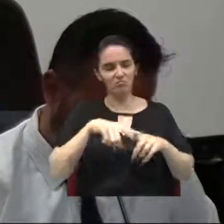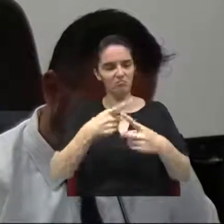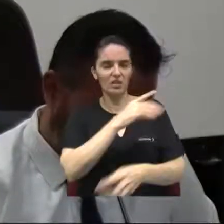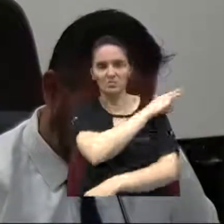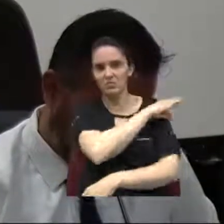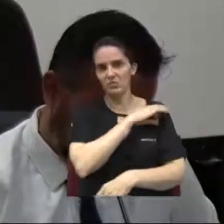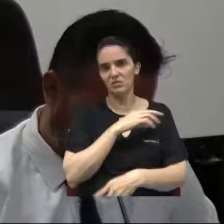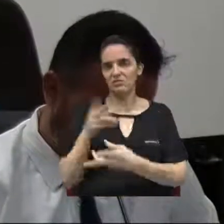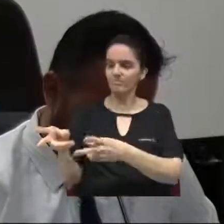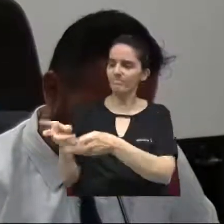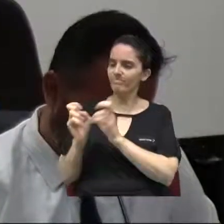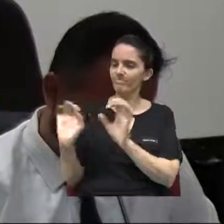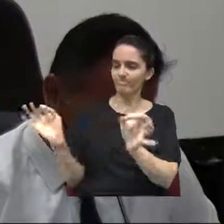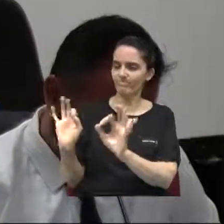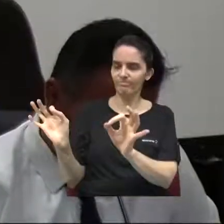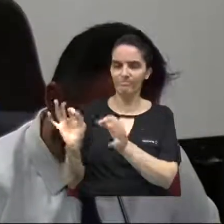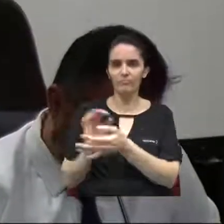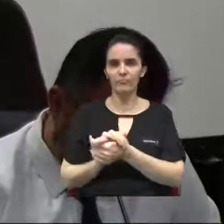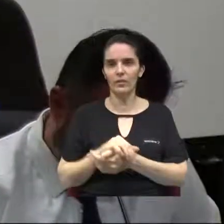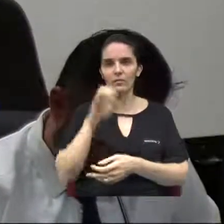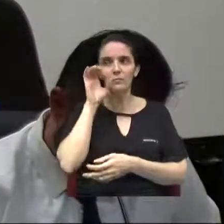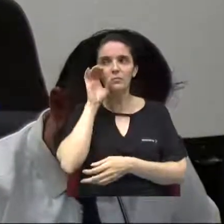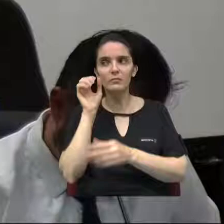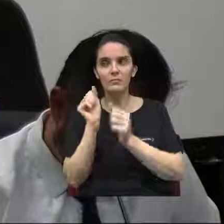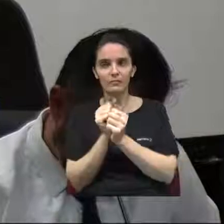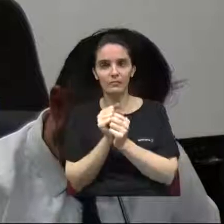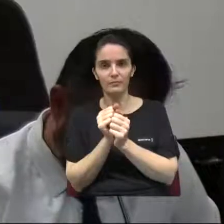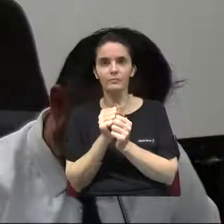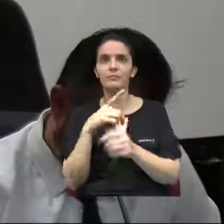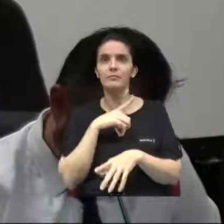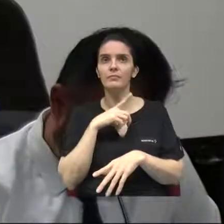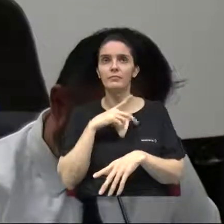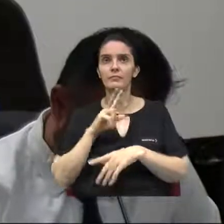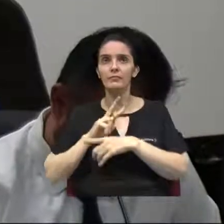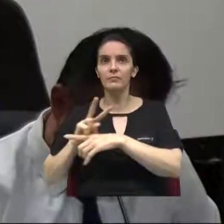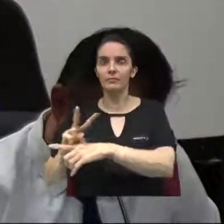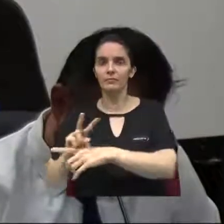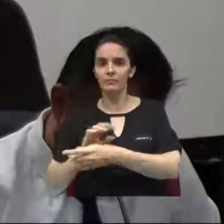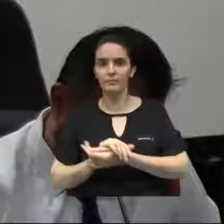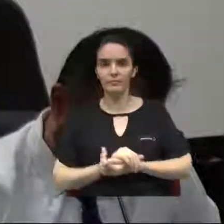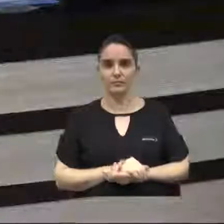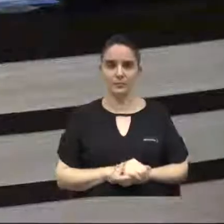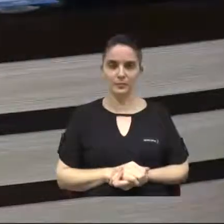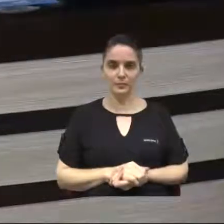projeto. Estou contigo, no que precisar, tenha o meu apoio, nobre vereador.